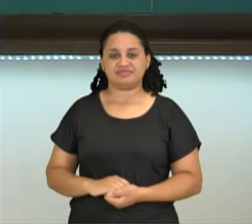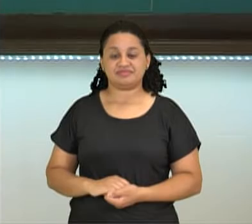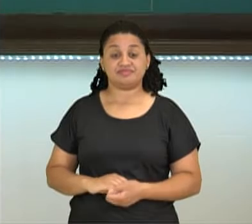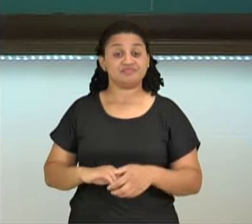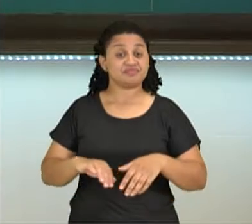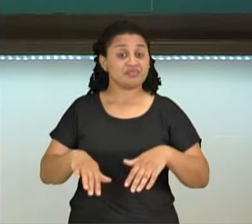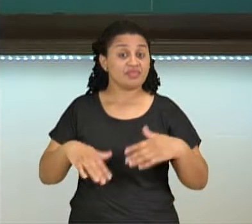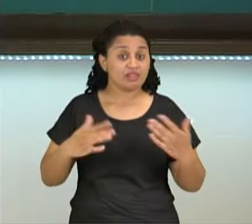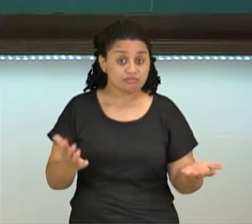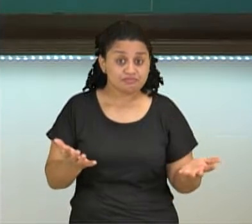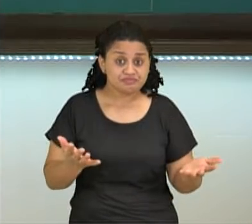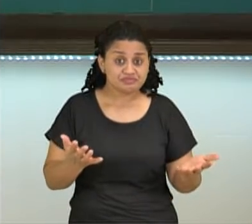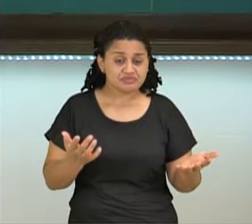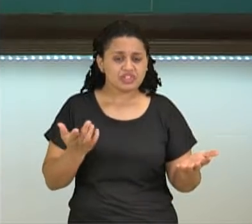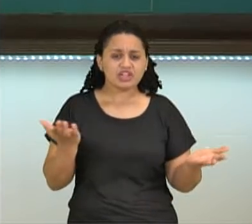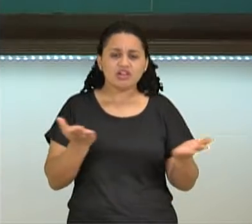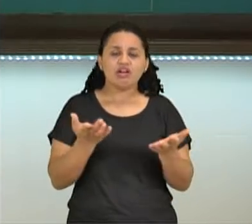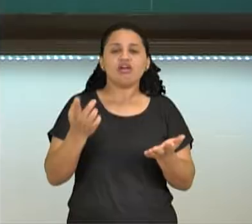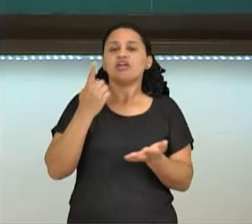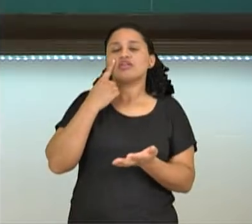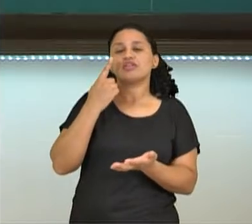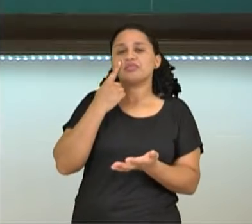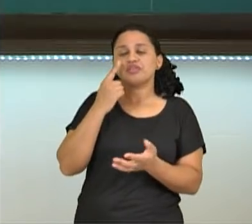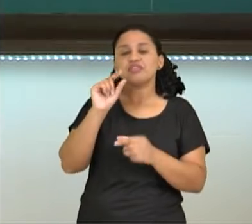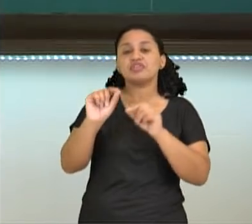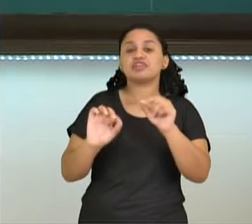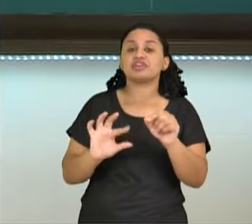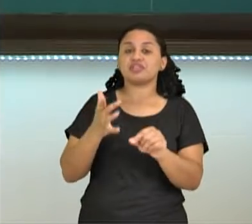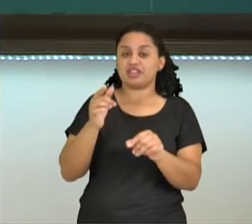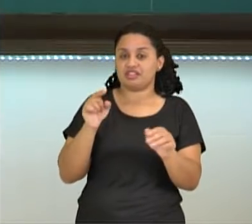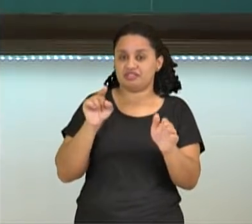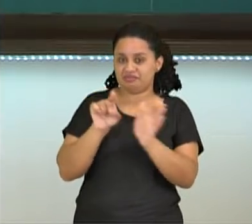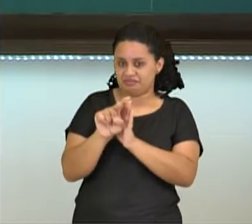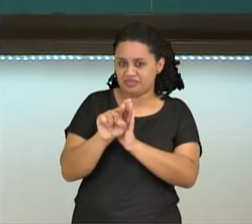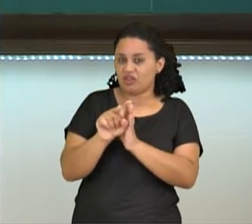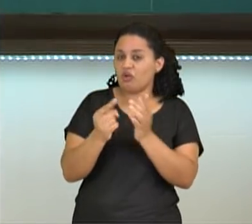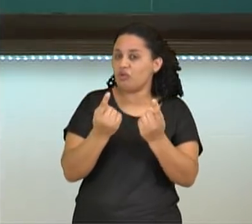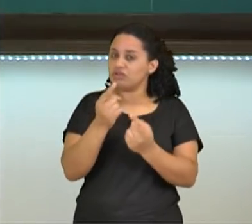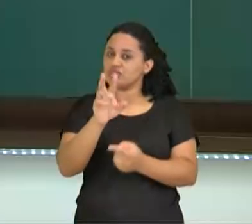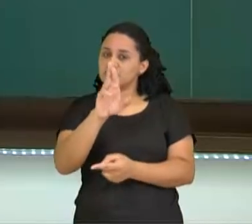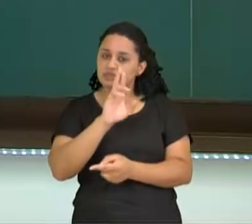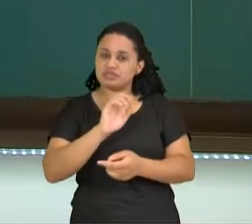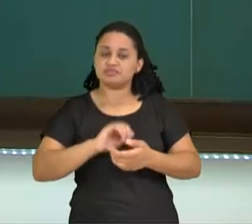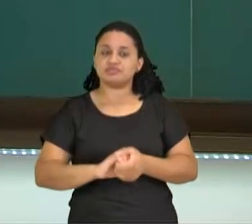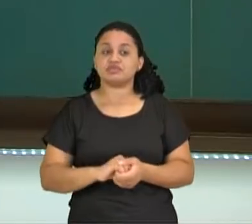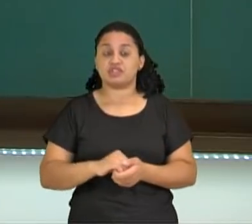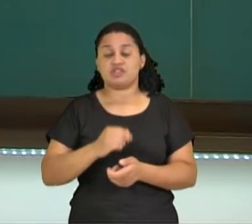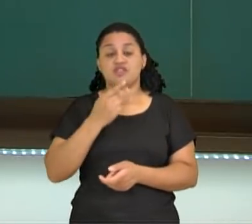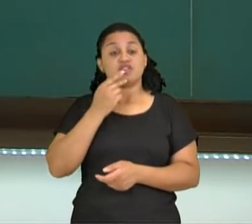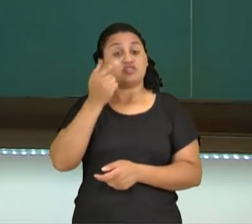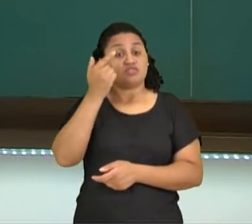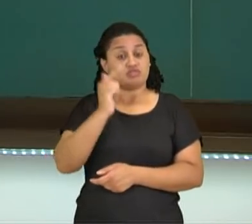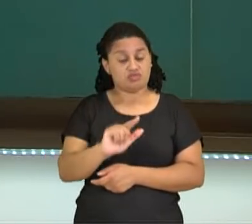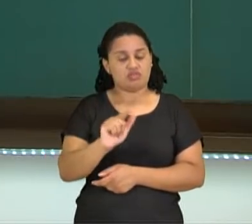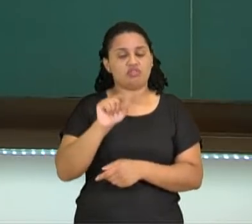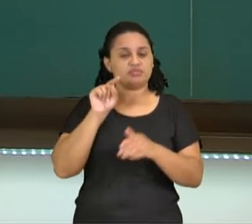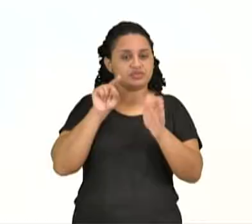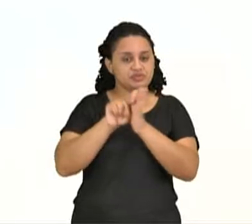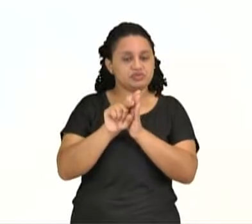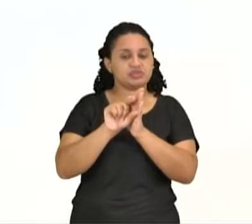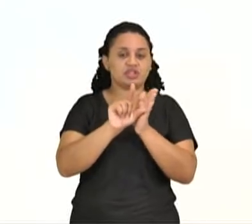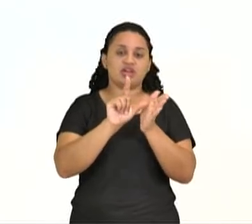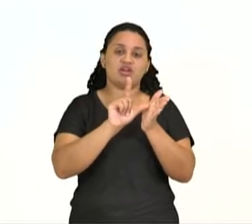E aí, pessoal, vamos ver o que acontece nesse quiz? Vamos lá. Repetindo, o artigo de opinião é um